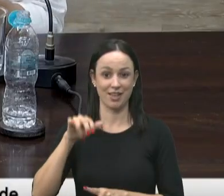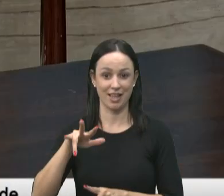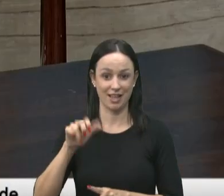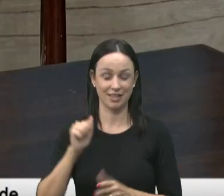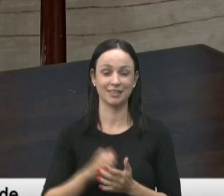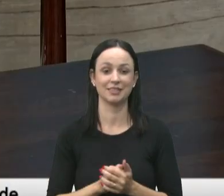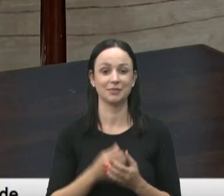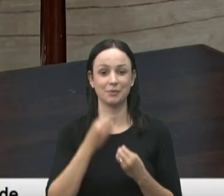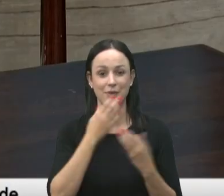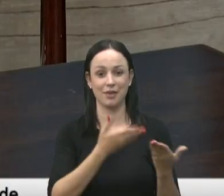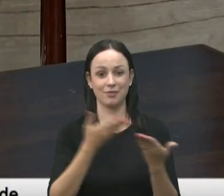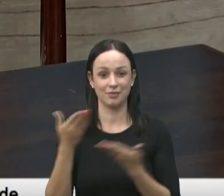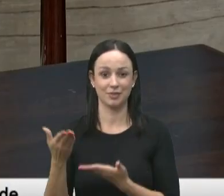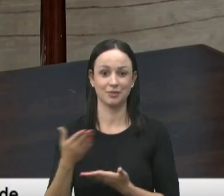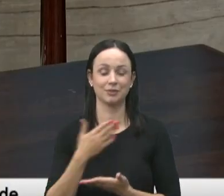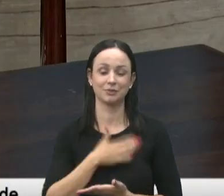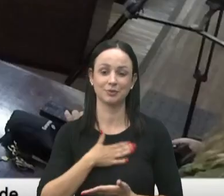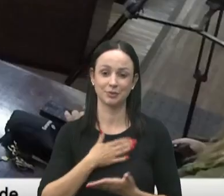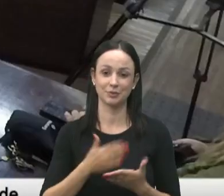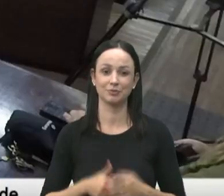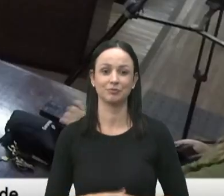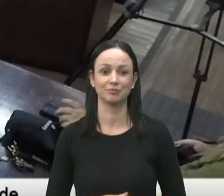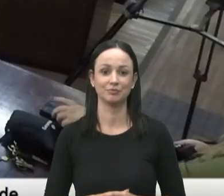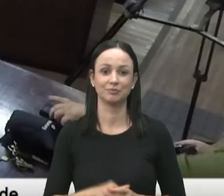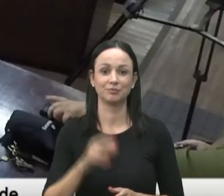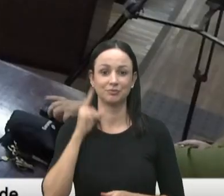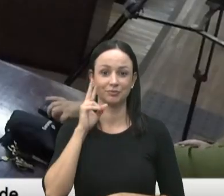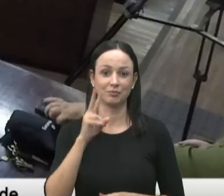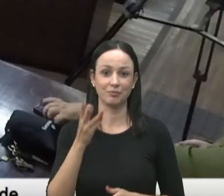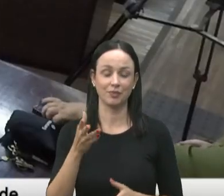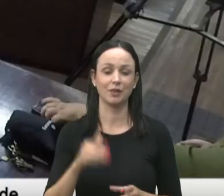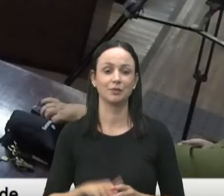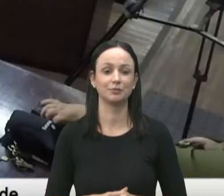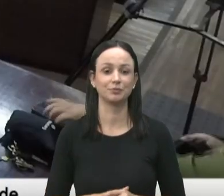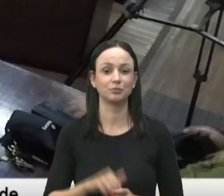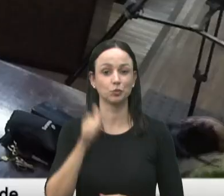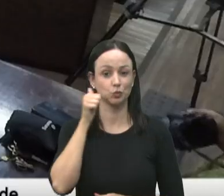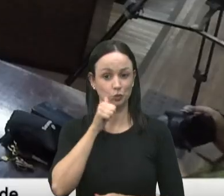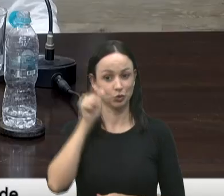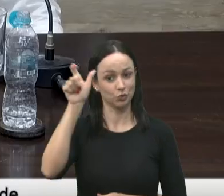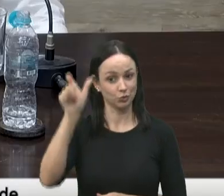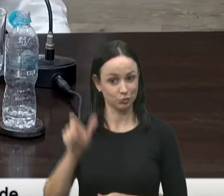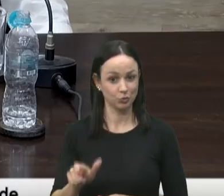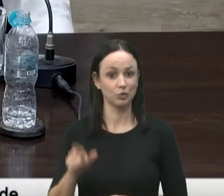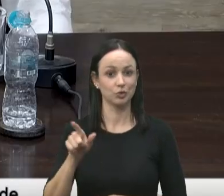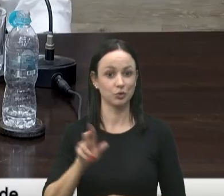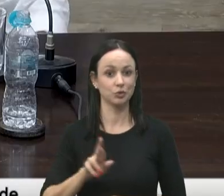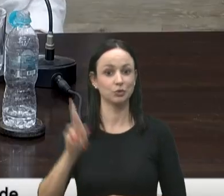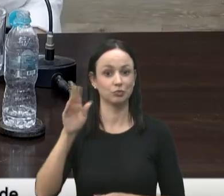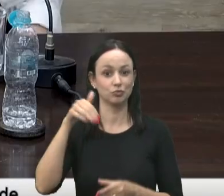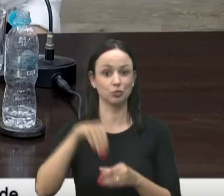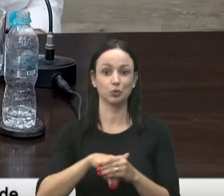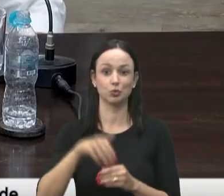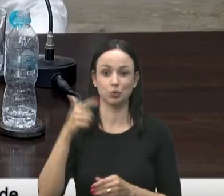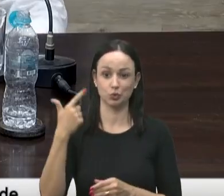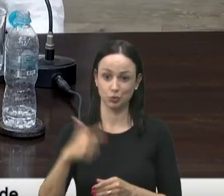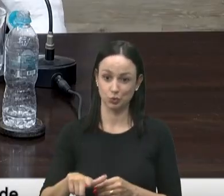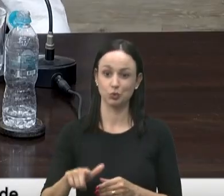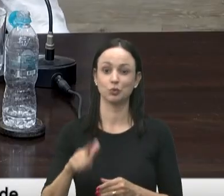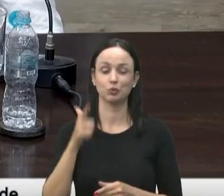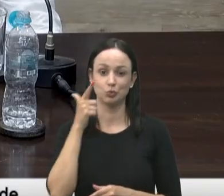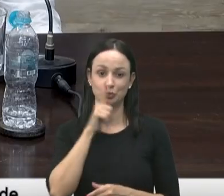muito bem-vindo. Obrigado, querido. E vejam isso, né? Uma mulher à frente reeleita, muito